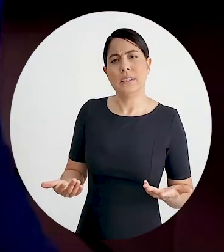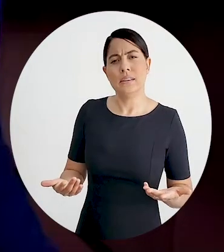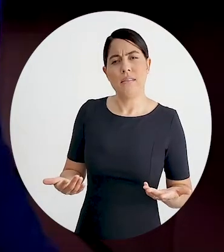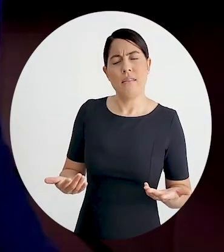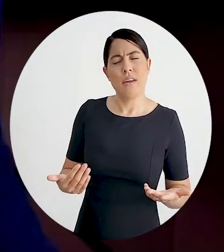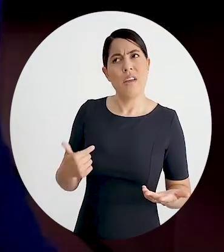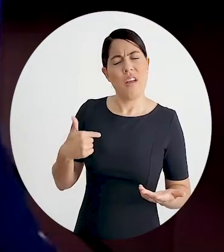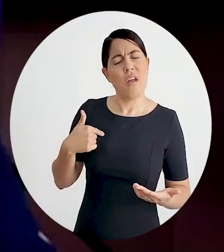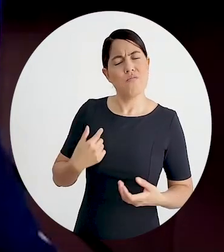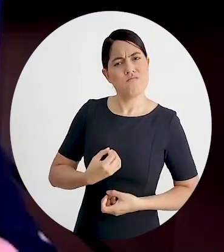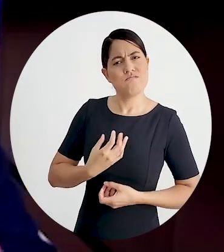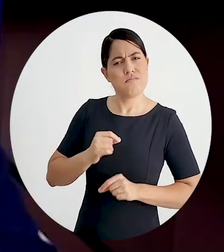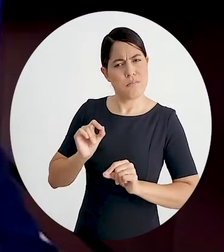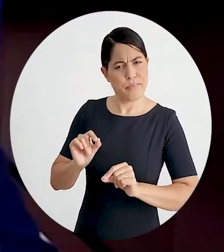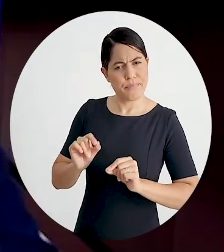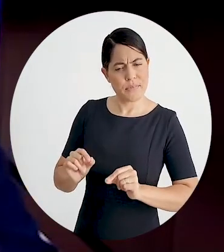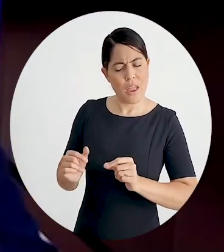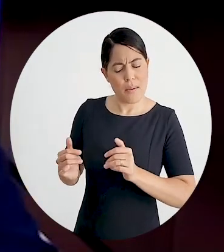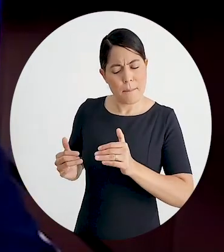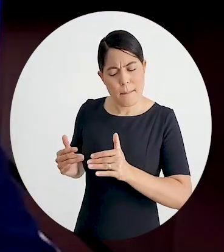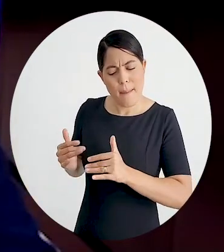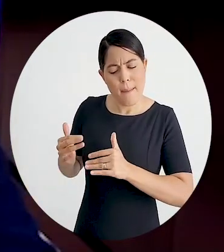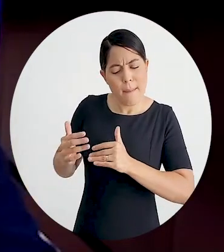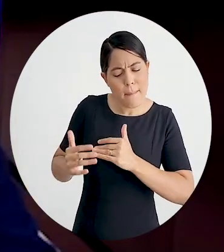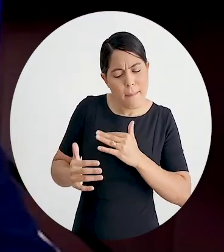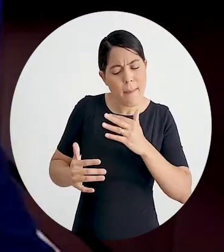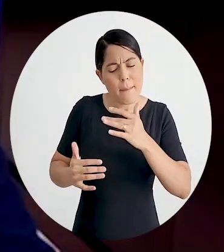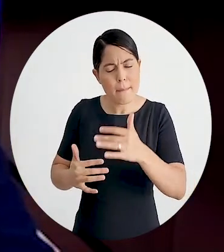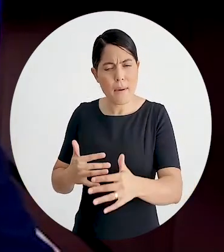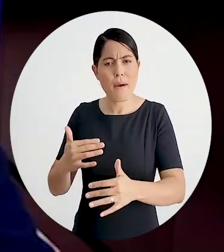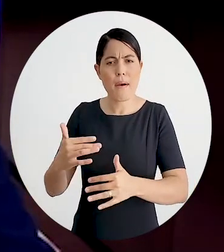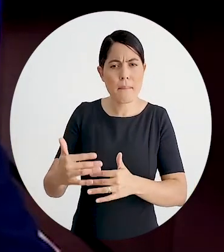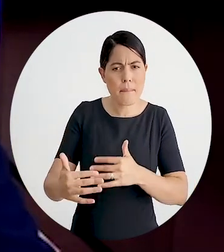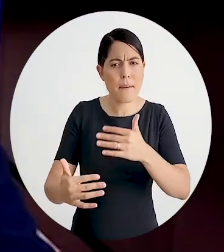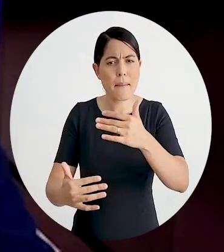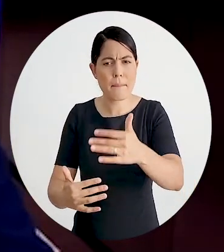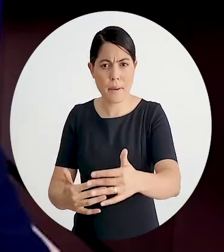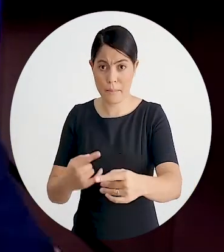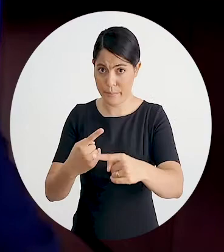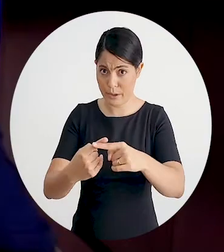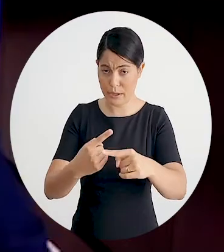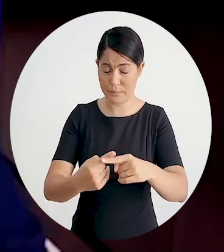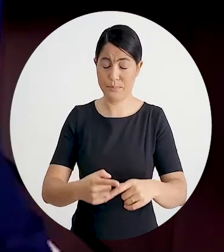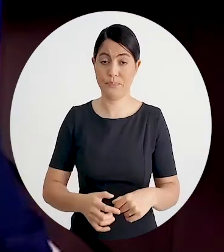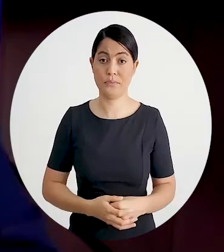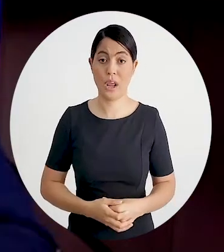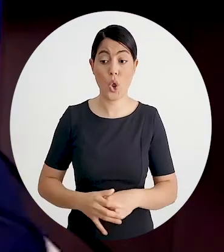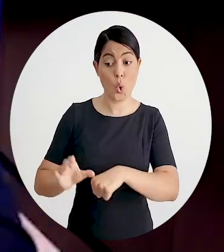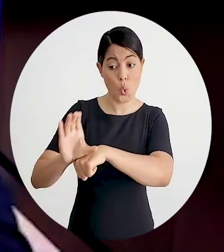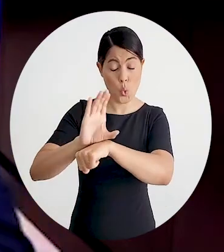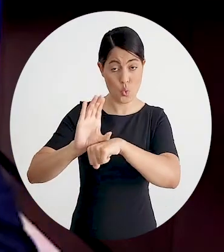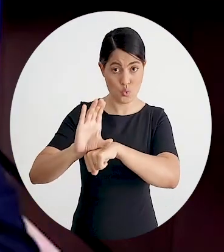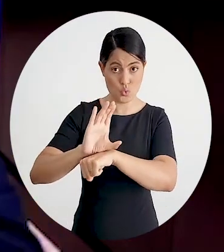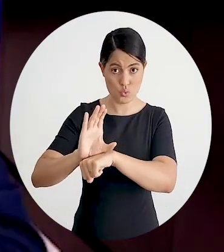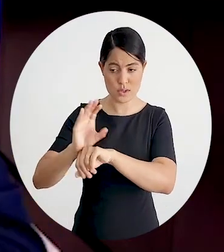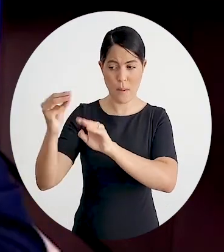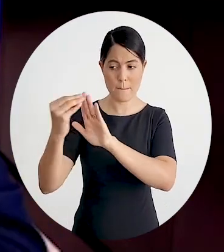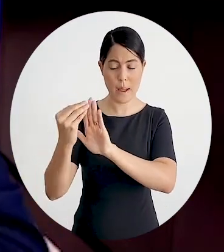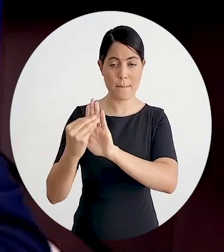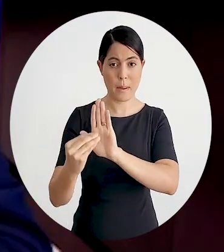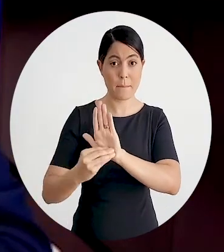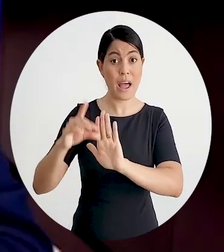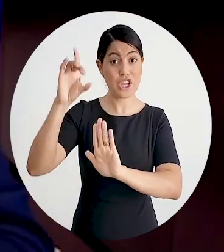que é um processo. A Constituição, ela reconhece, declara os